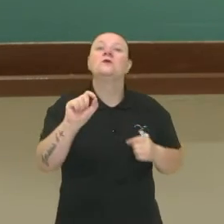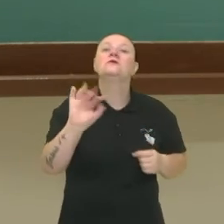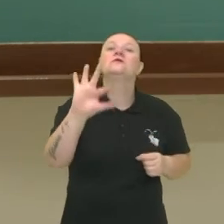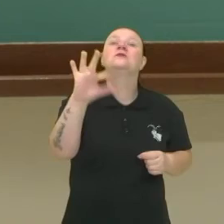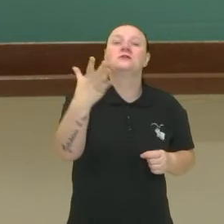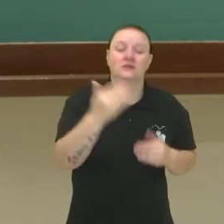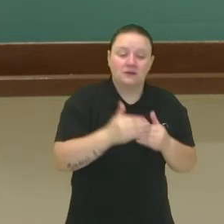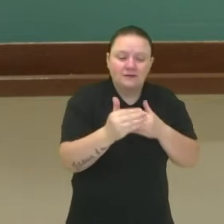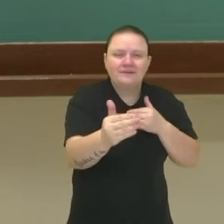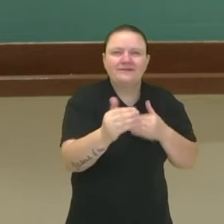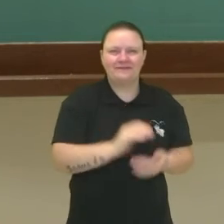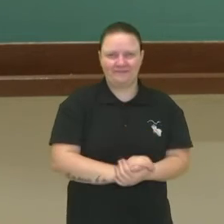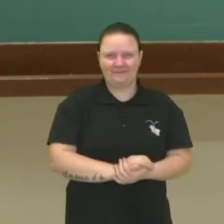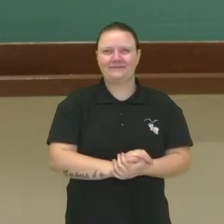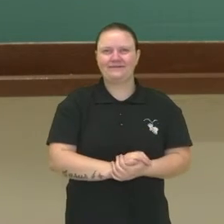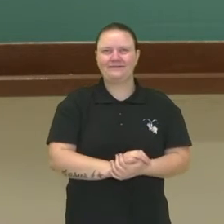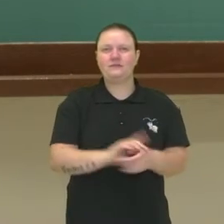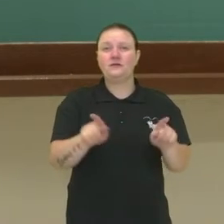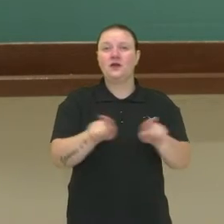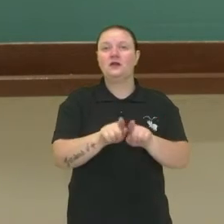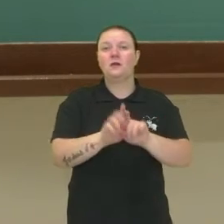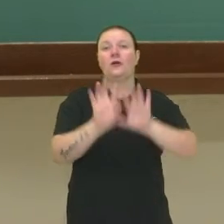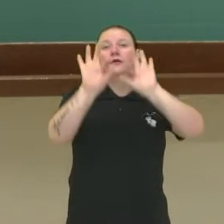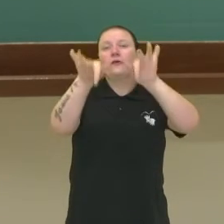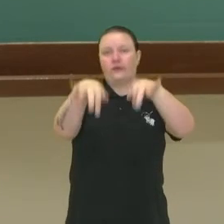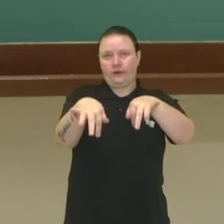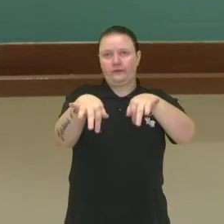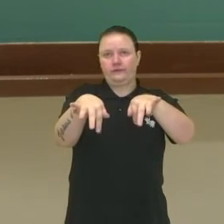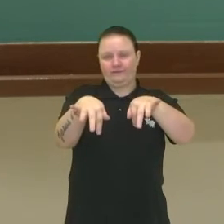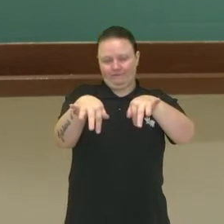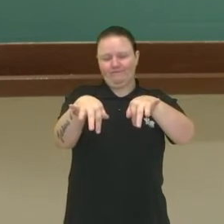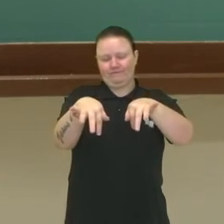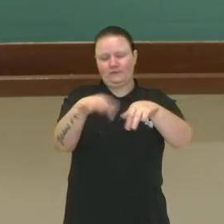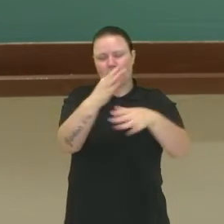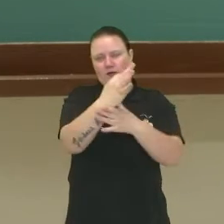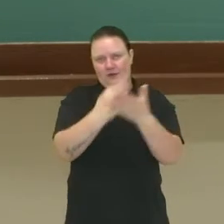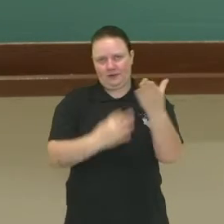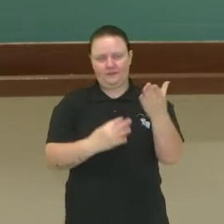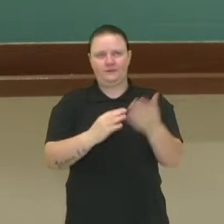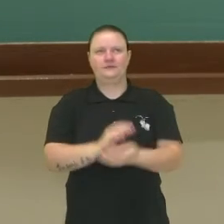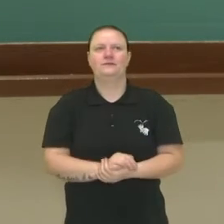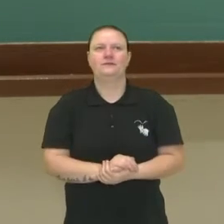partir dali. E o desfecho, que é o final do conto.